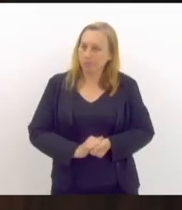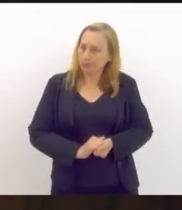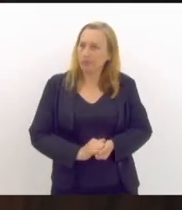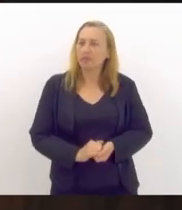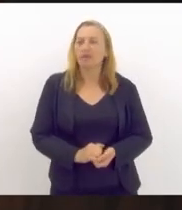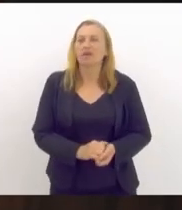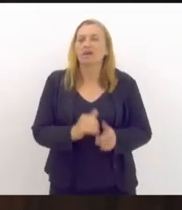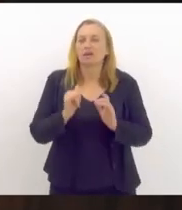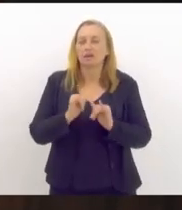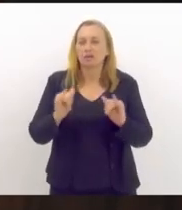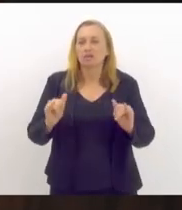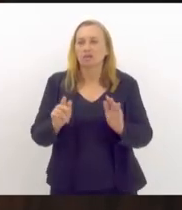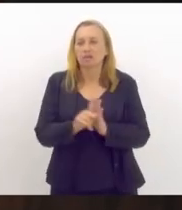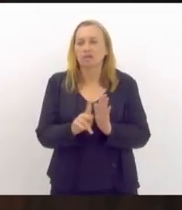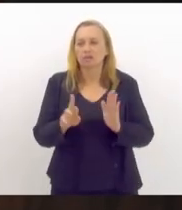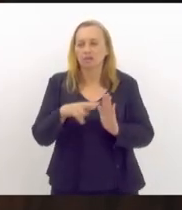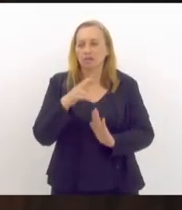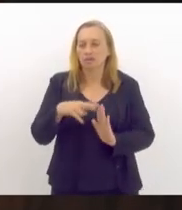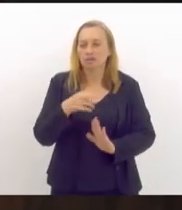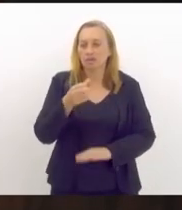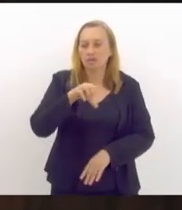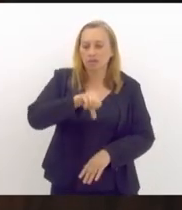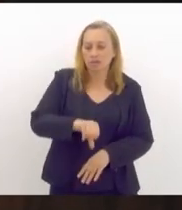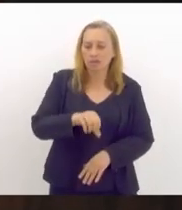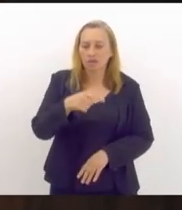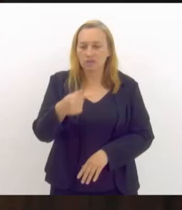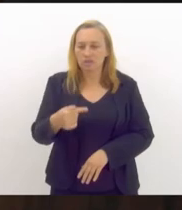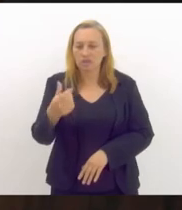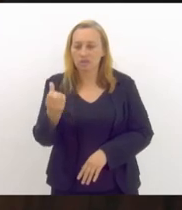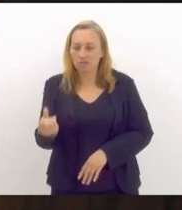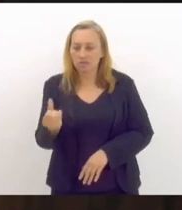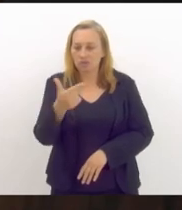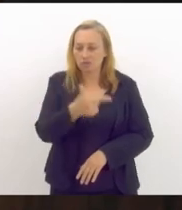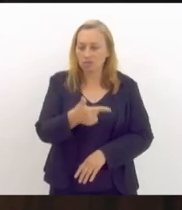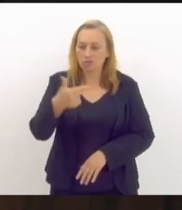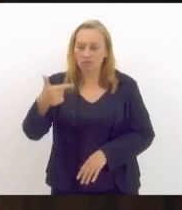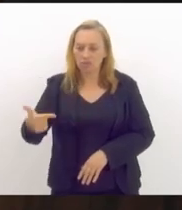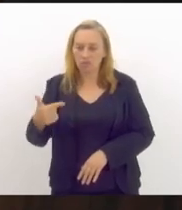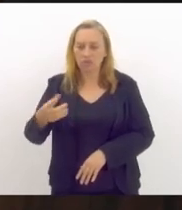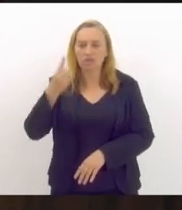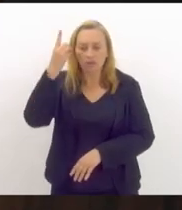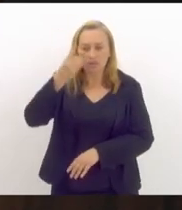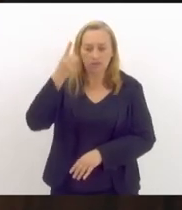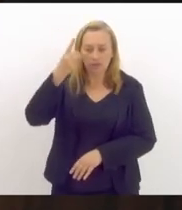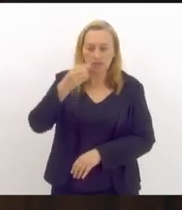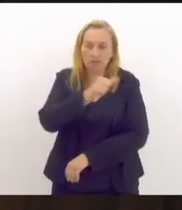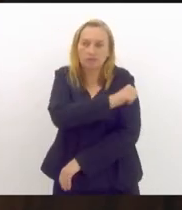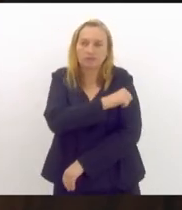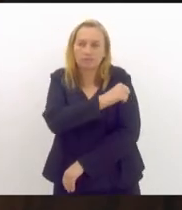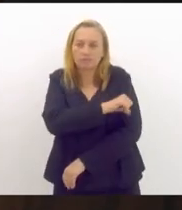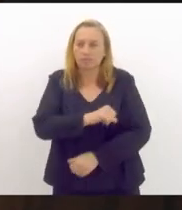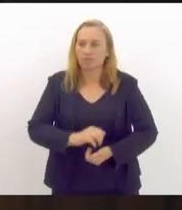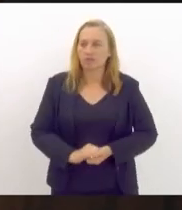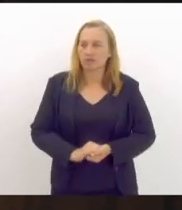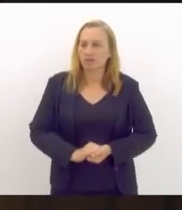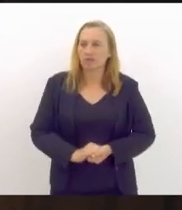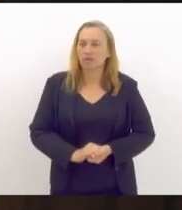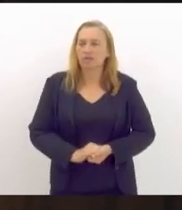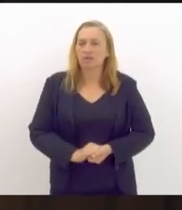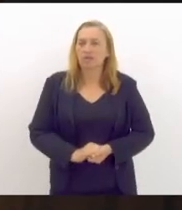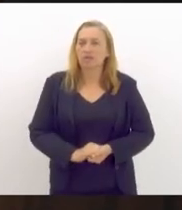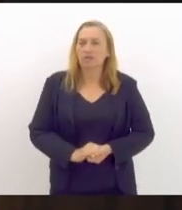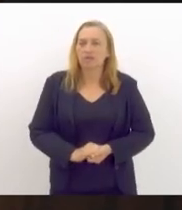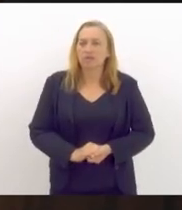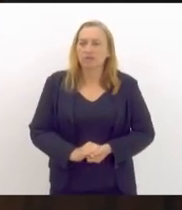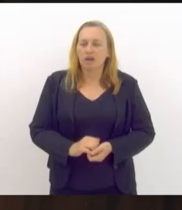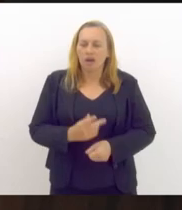anuncio projetos de resolução número 976 de 2022 de autoria Deputado enfermeira Rejane que concede prêmio